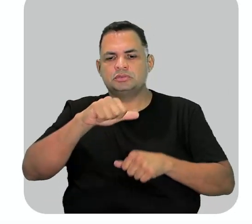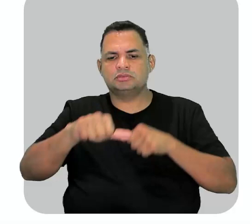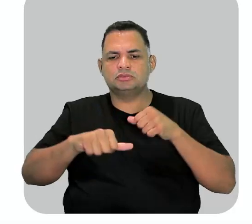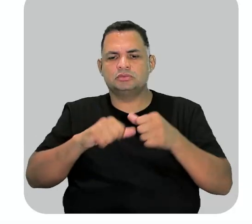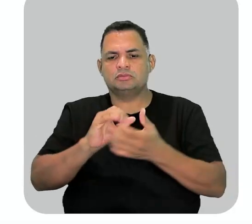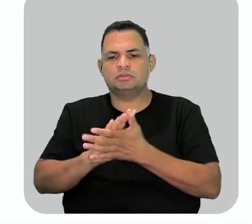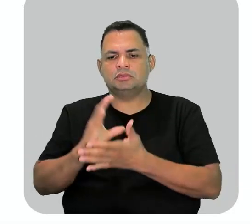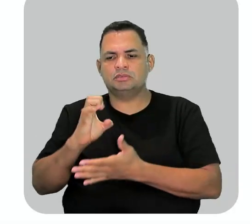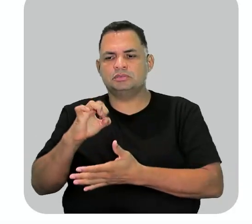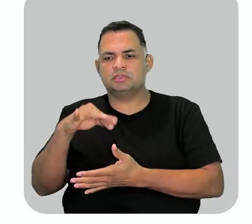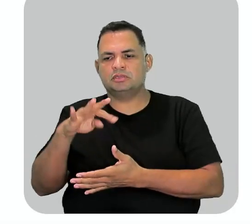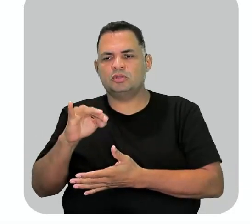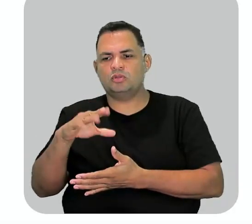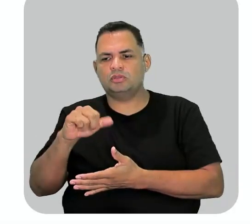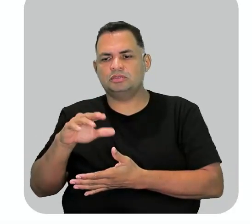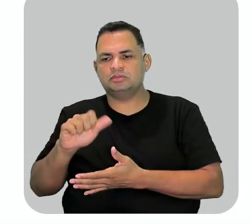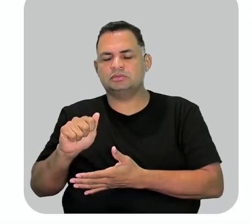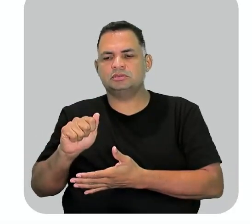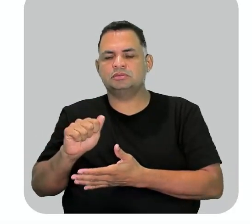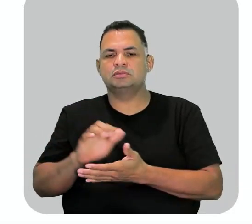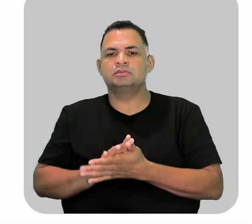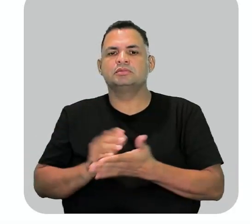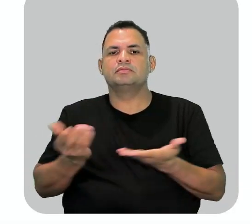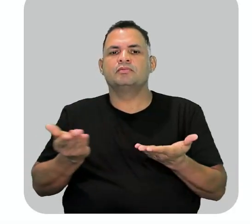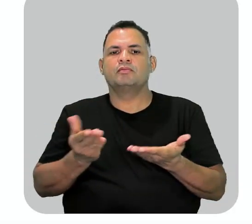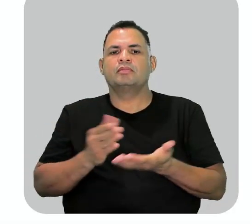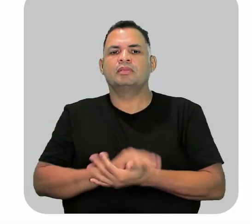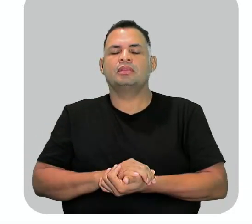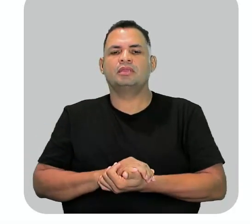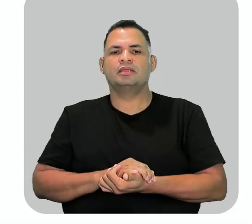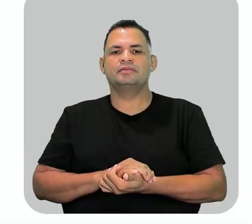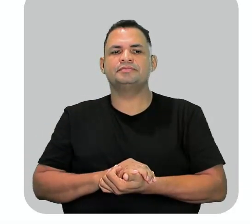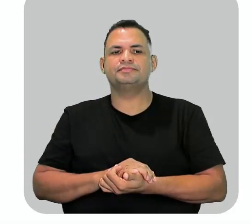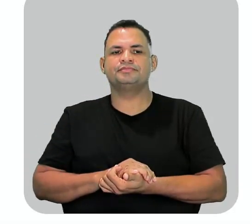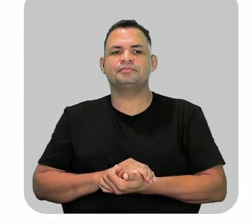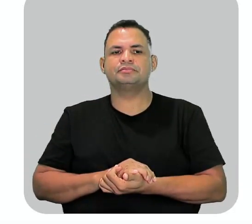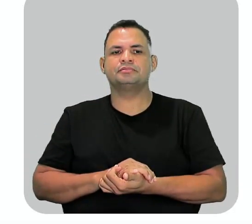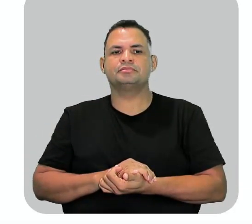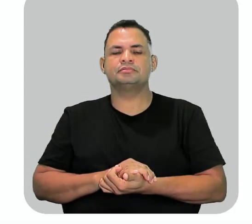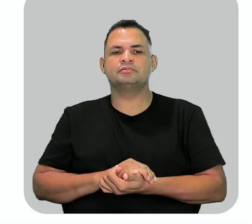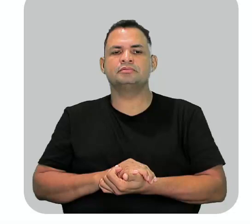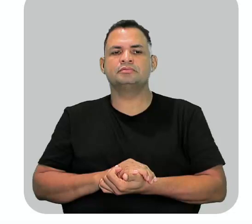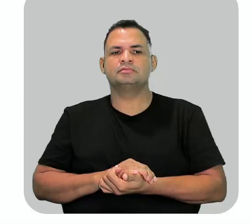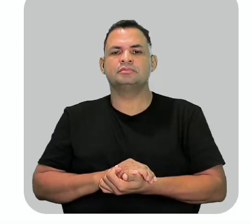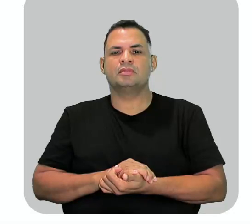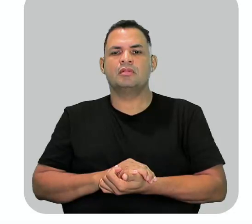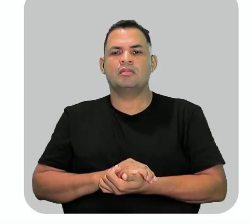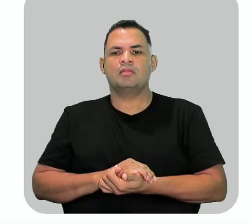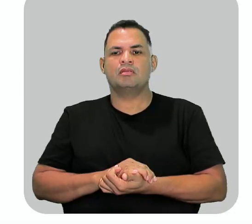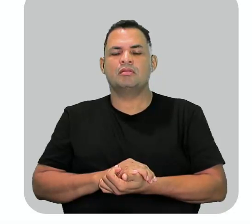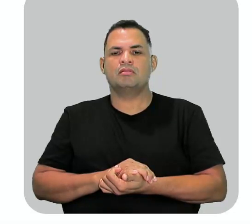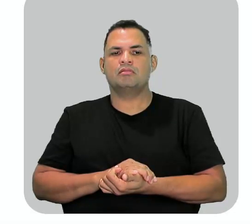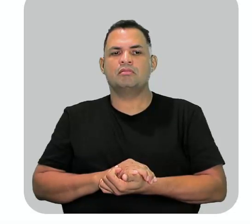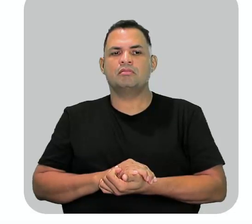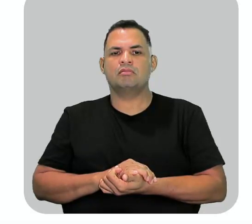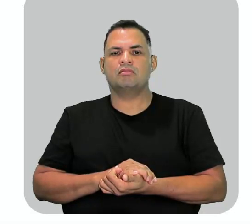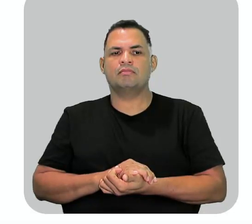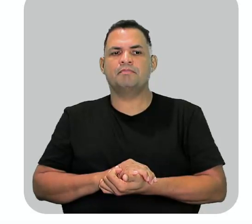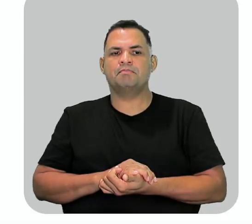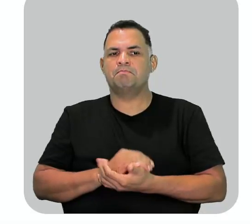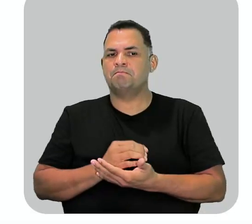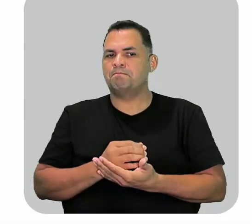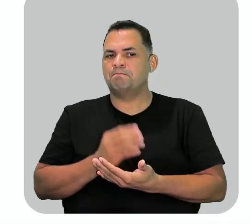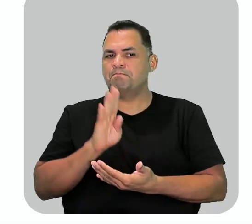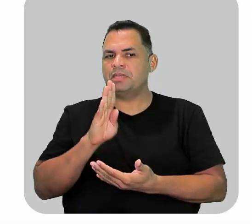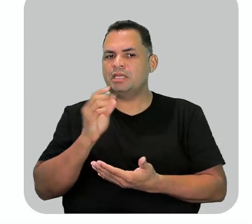Na letra B, ele fala que o reagente é um álcool terciário. Só que os álcools terciários não sofrem oxidação, então a letra